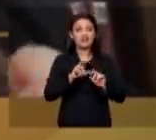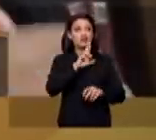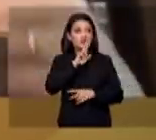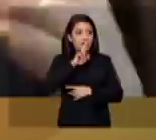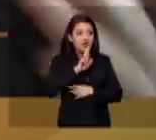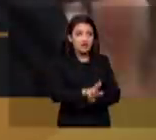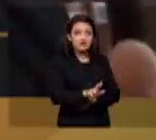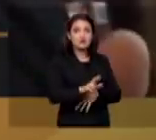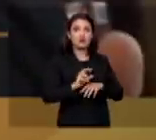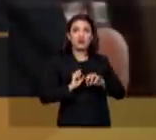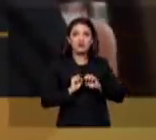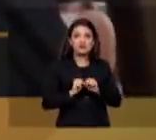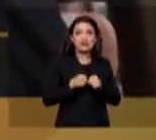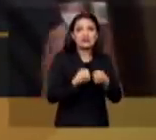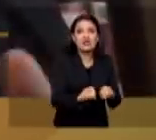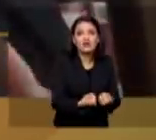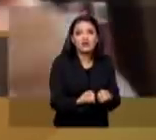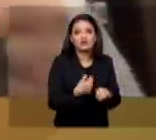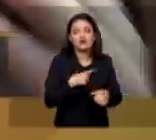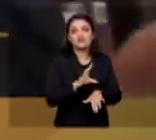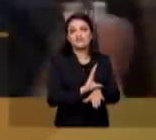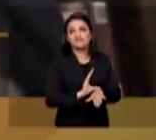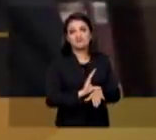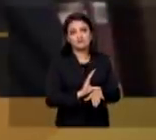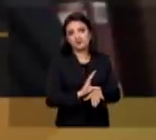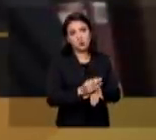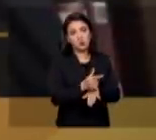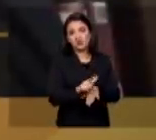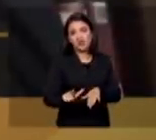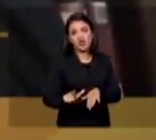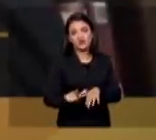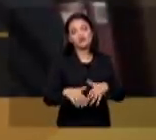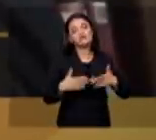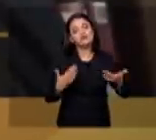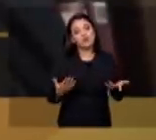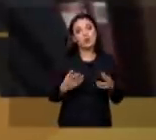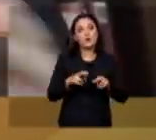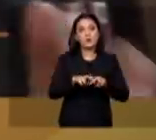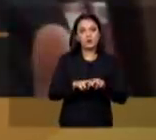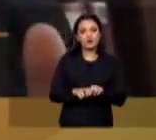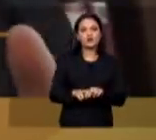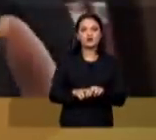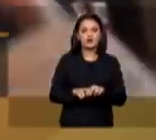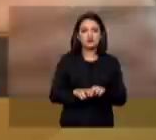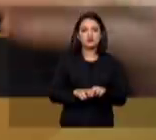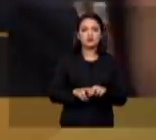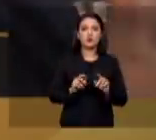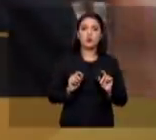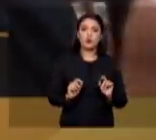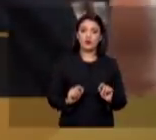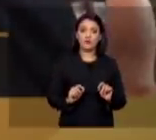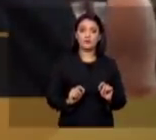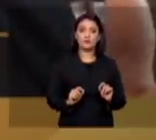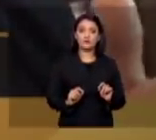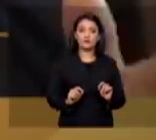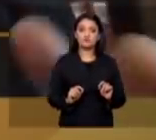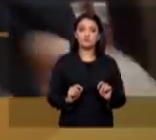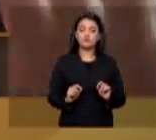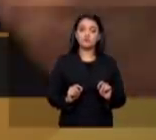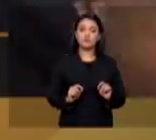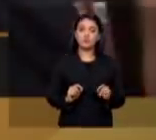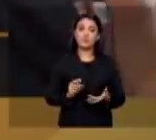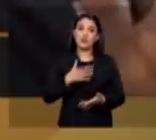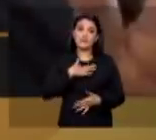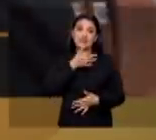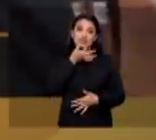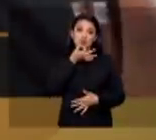estabelece. Não obstante isso, senhor presidente, concordo também com o ministro Fachin que talvez devamos decidir isto